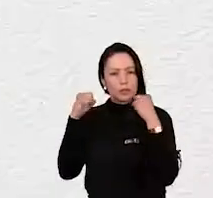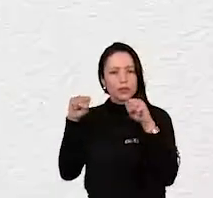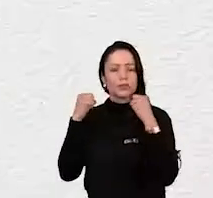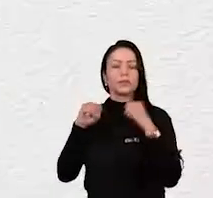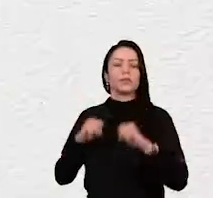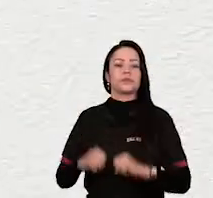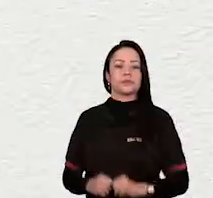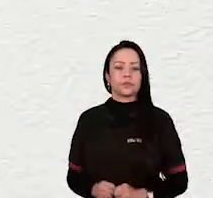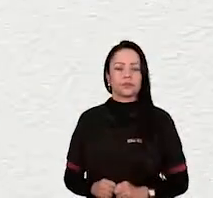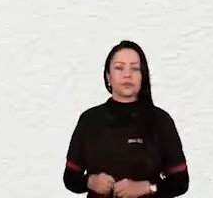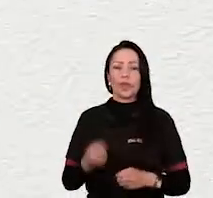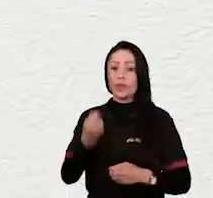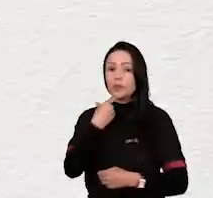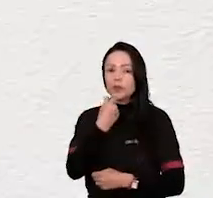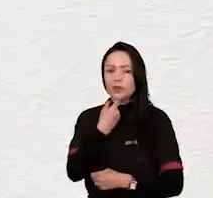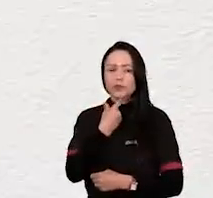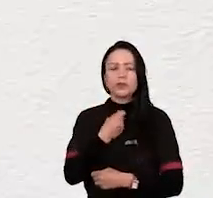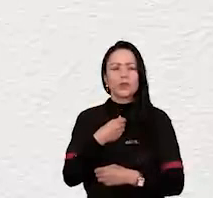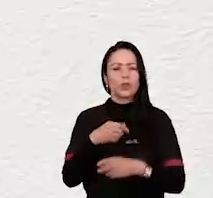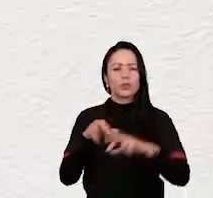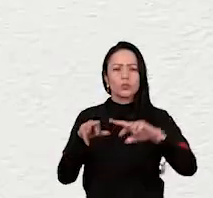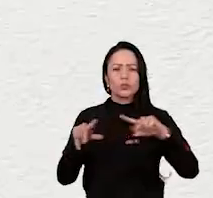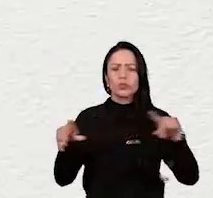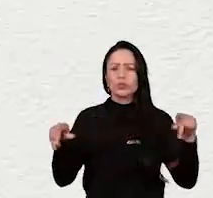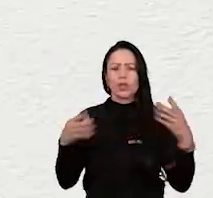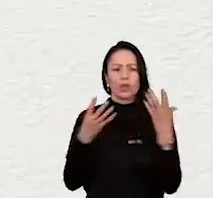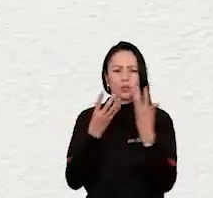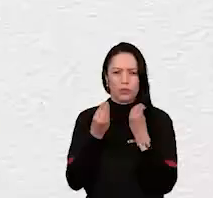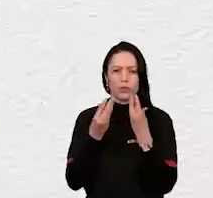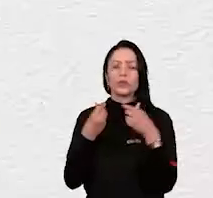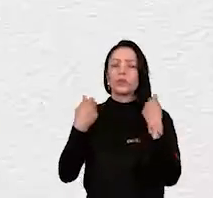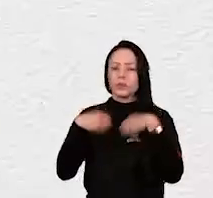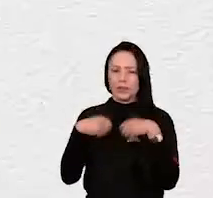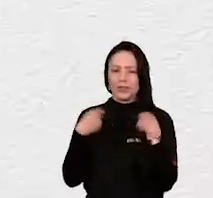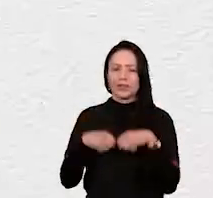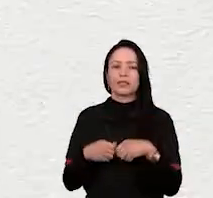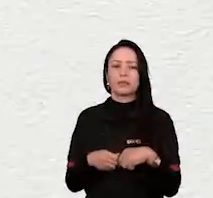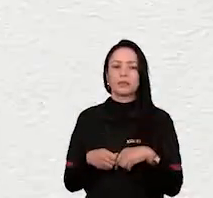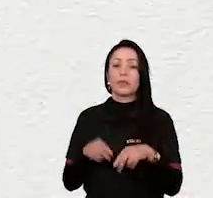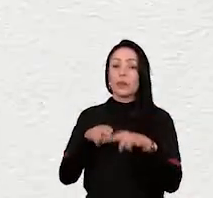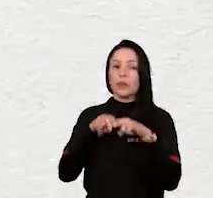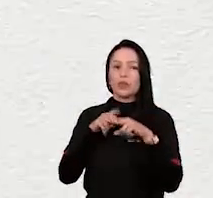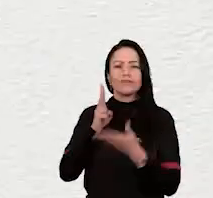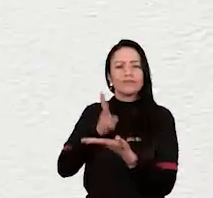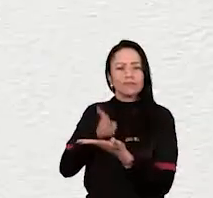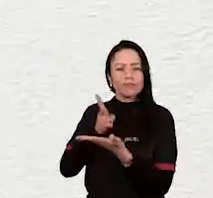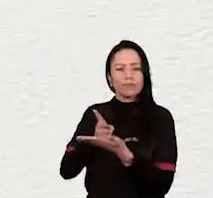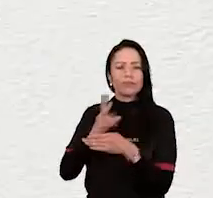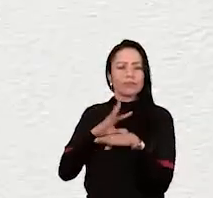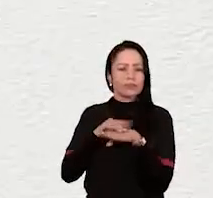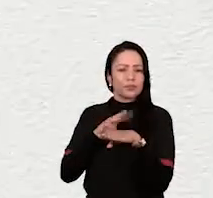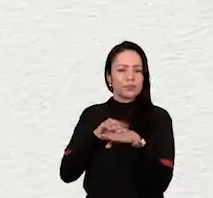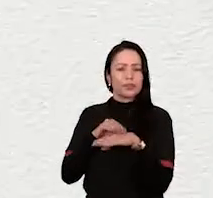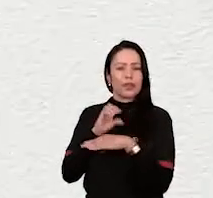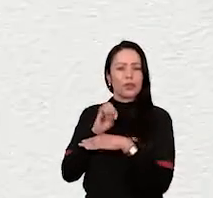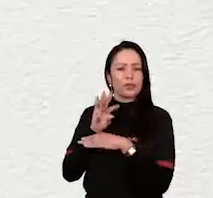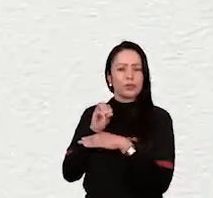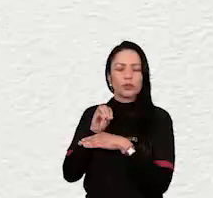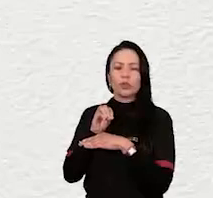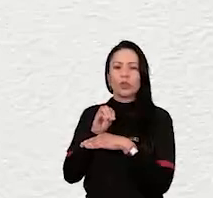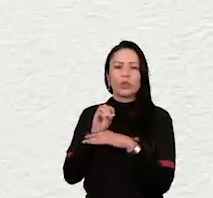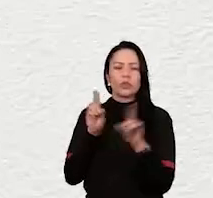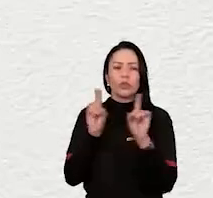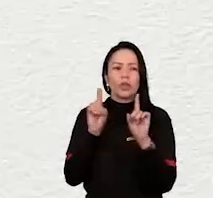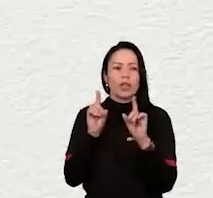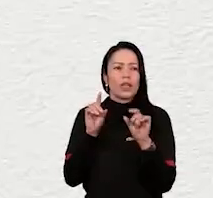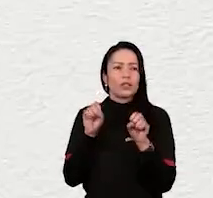né, medicação. Então tem muita coisa que tem que fazer devido à cronicidade da doença. A otoendoscopia ela não